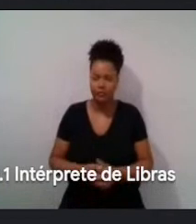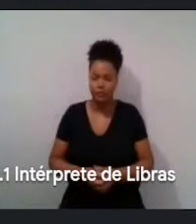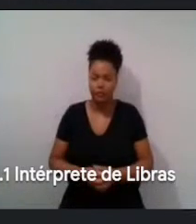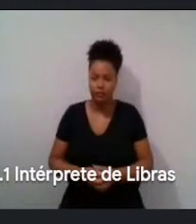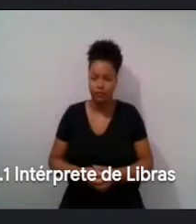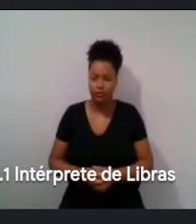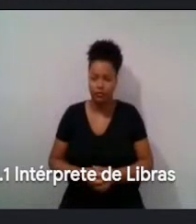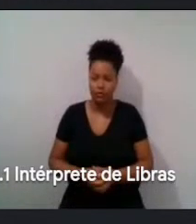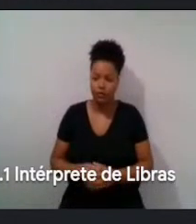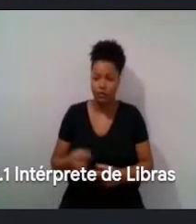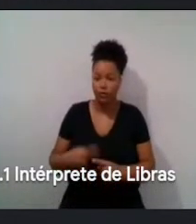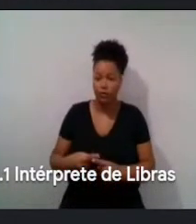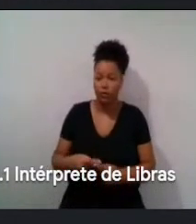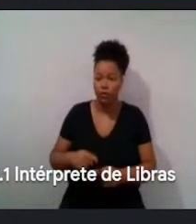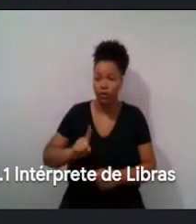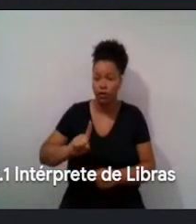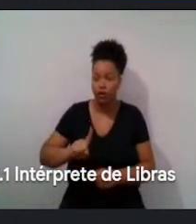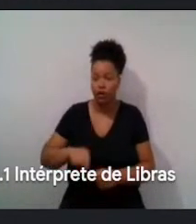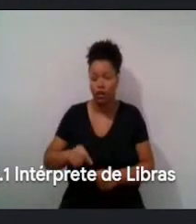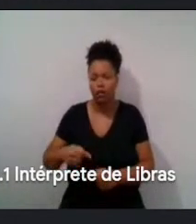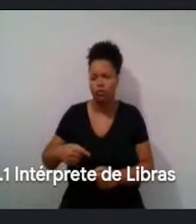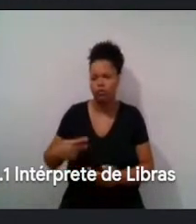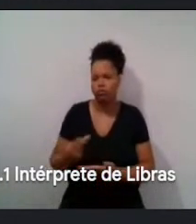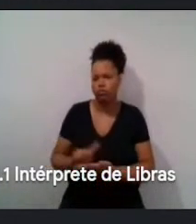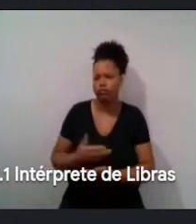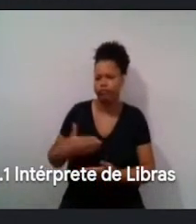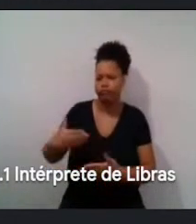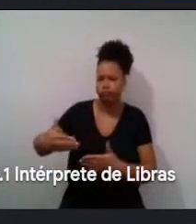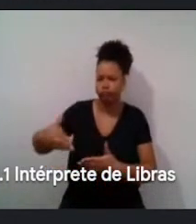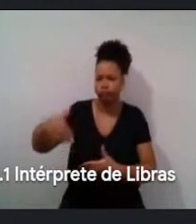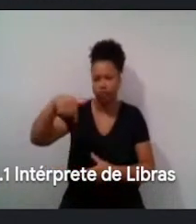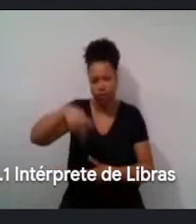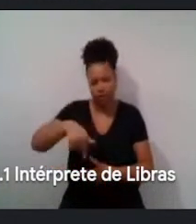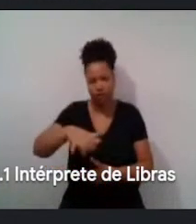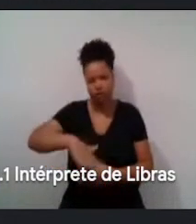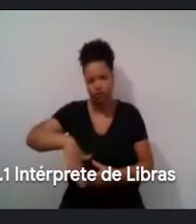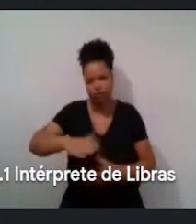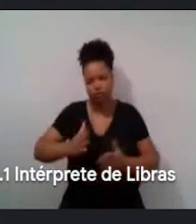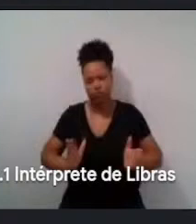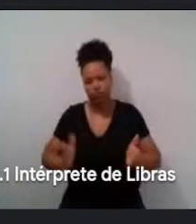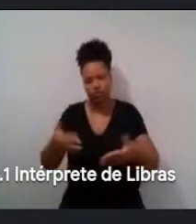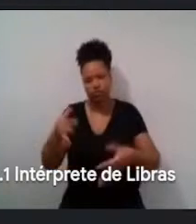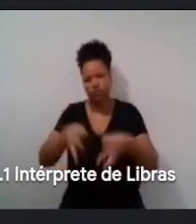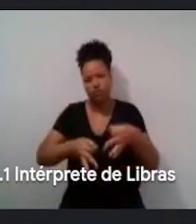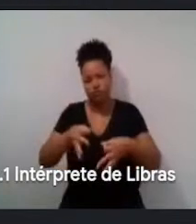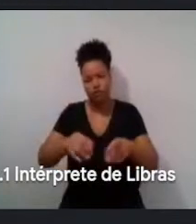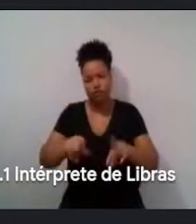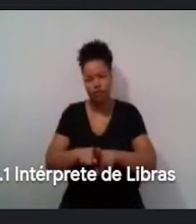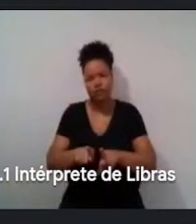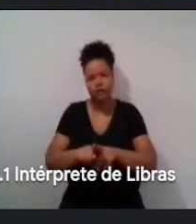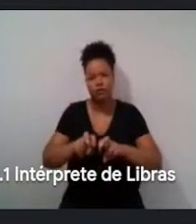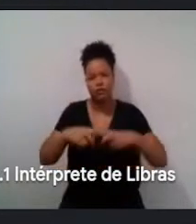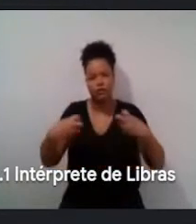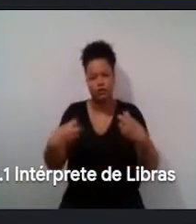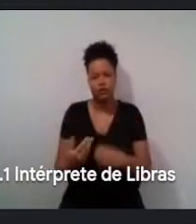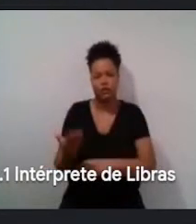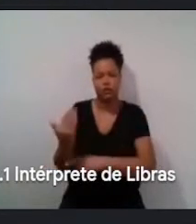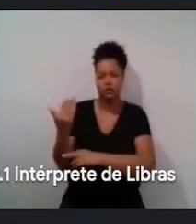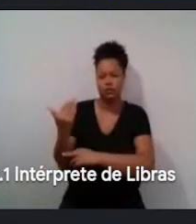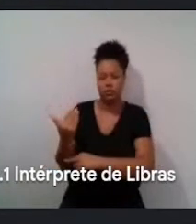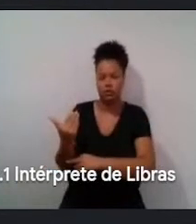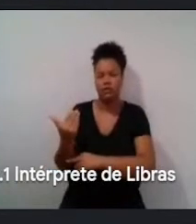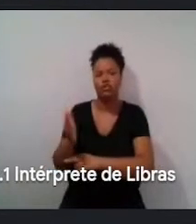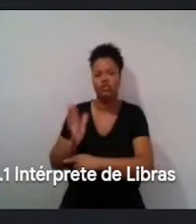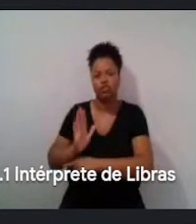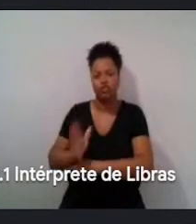por ser uma questão já corriqueira no âmbito desse tribunal e que também, nas sessões passadas, a gente apreciou